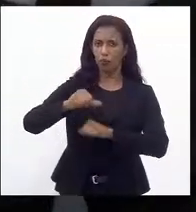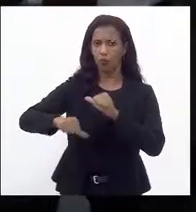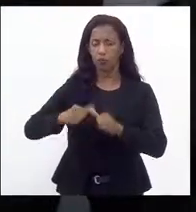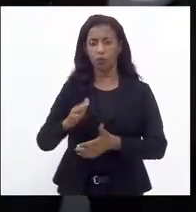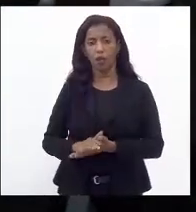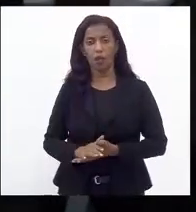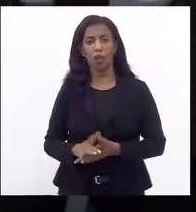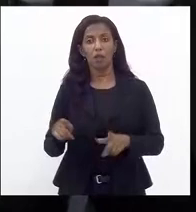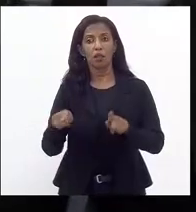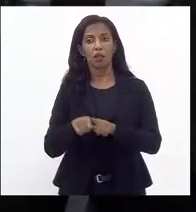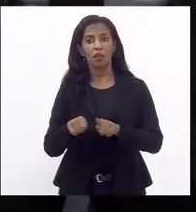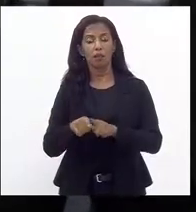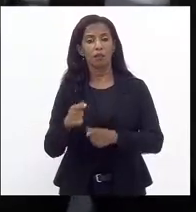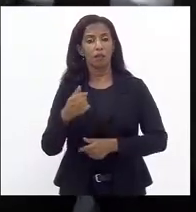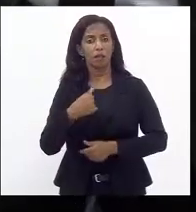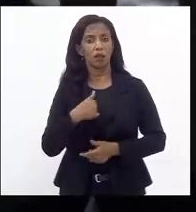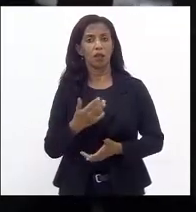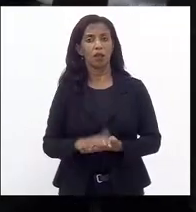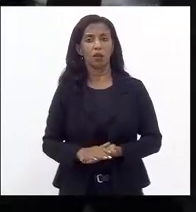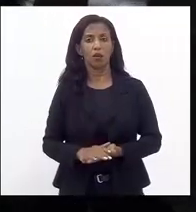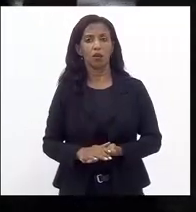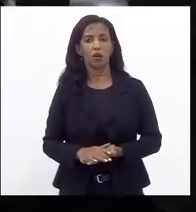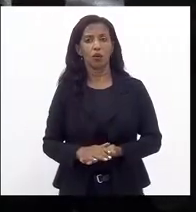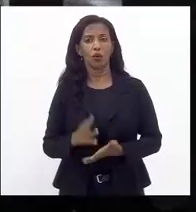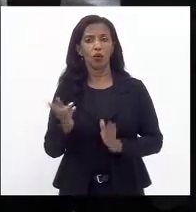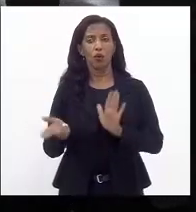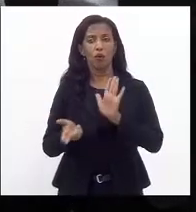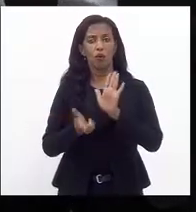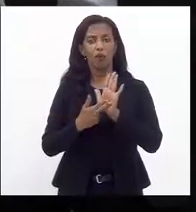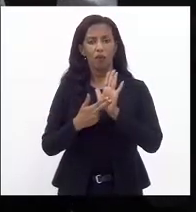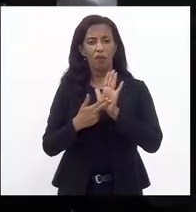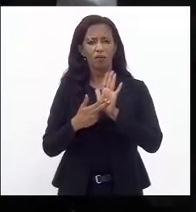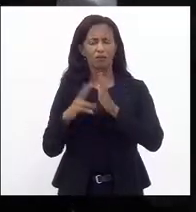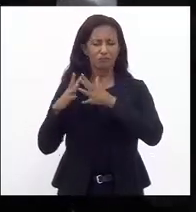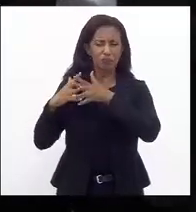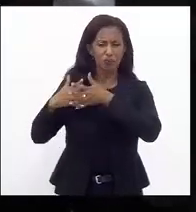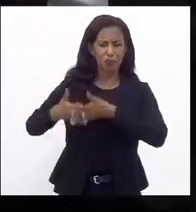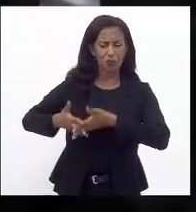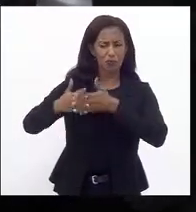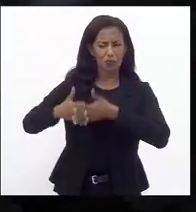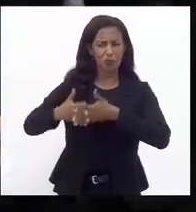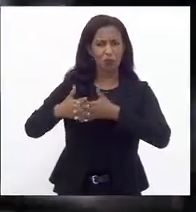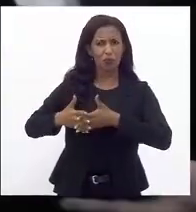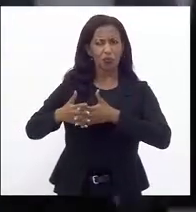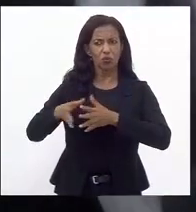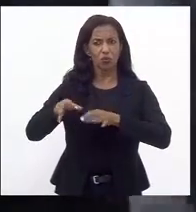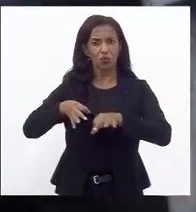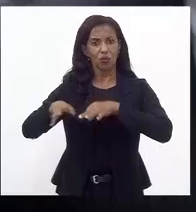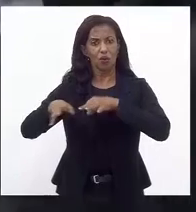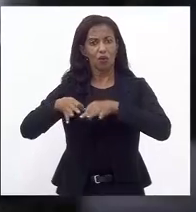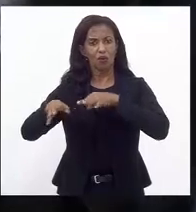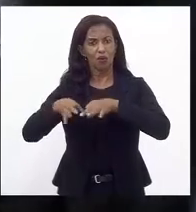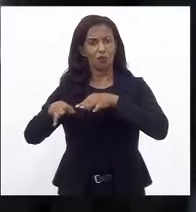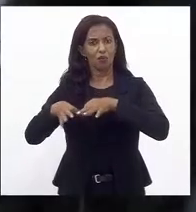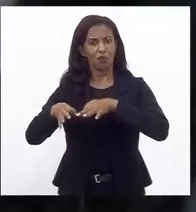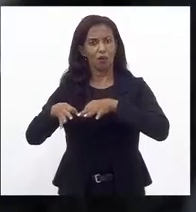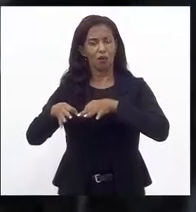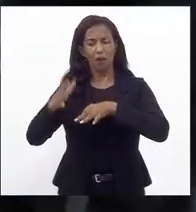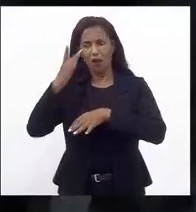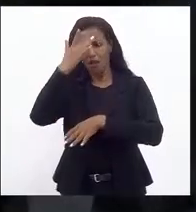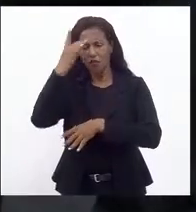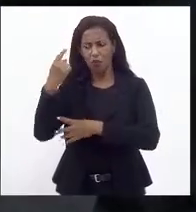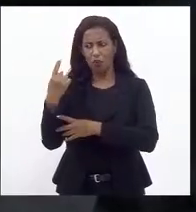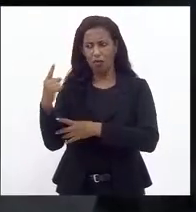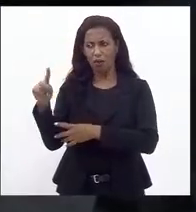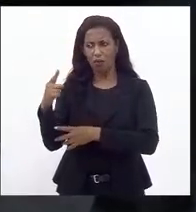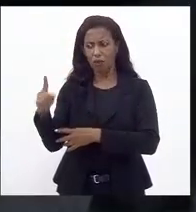Aliás eu confesso que fiquei confuso quando de uma forma velada aqueles que